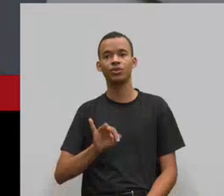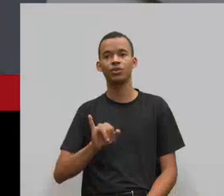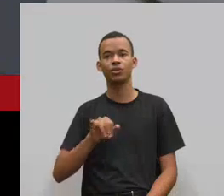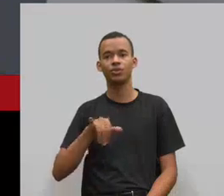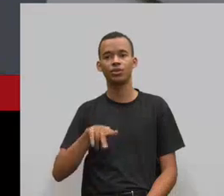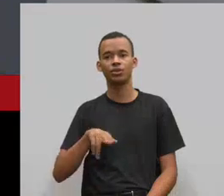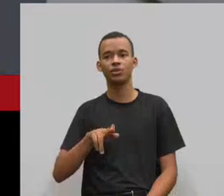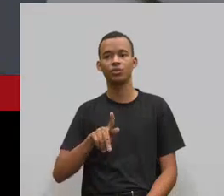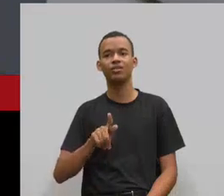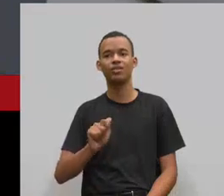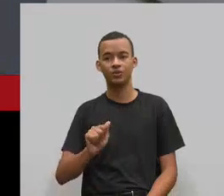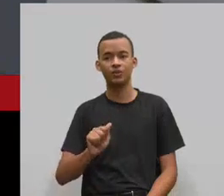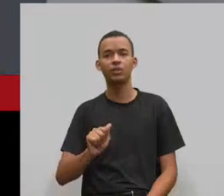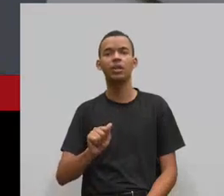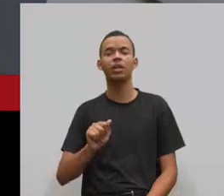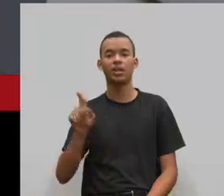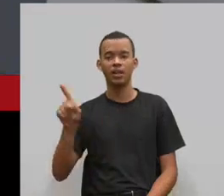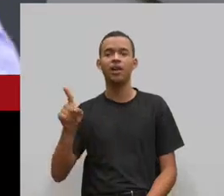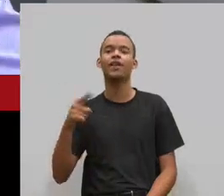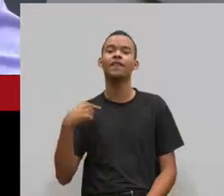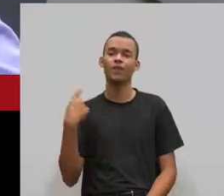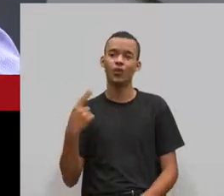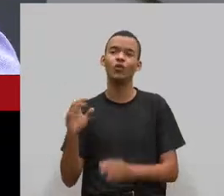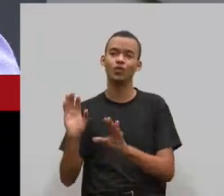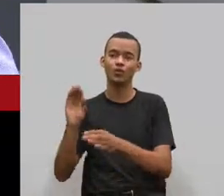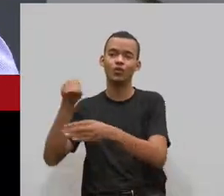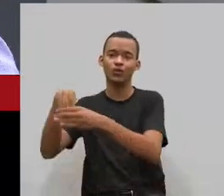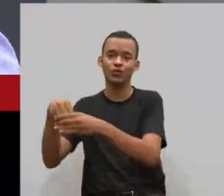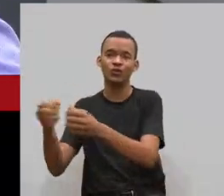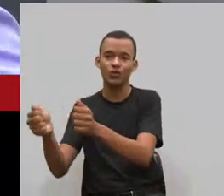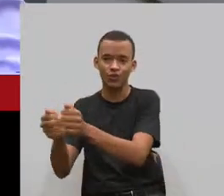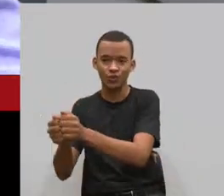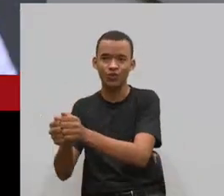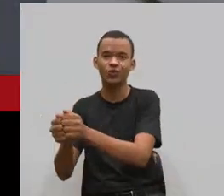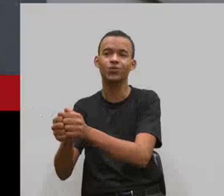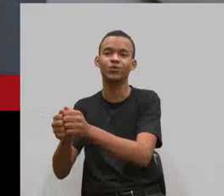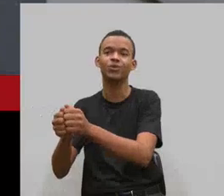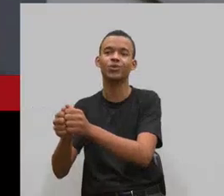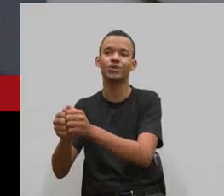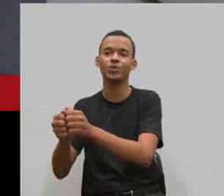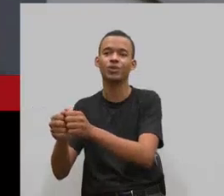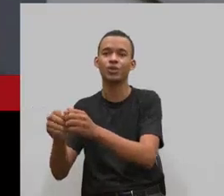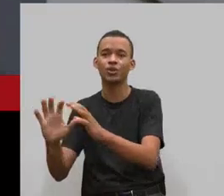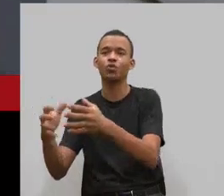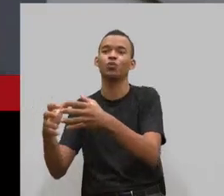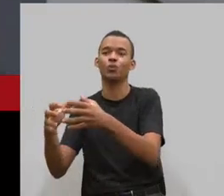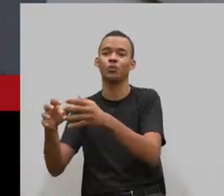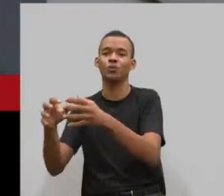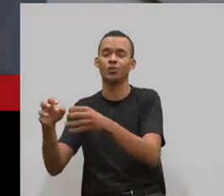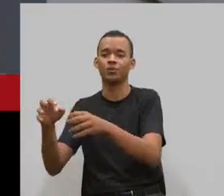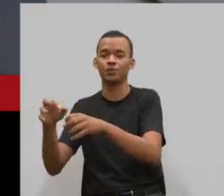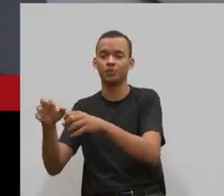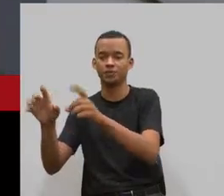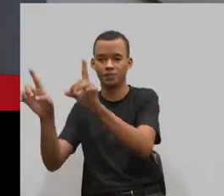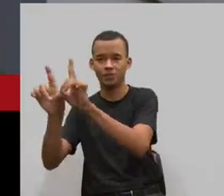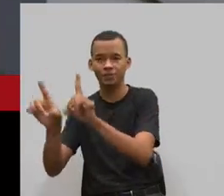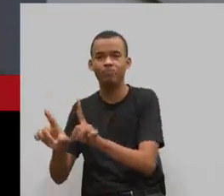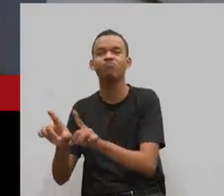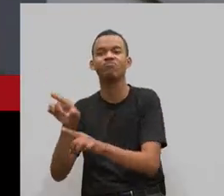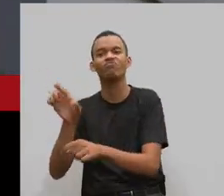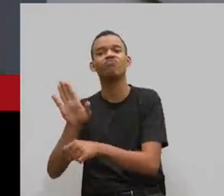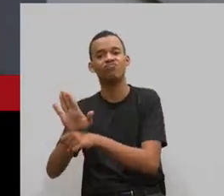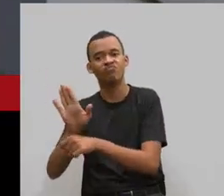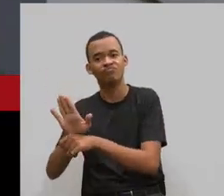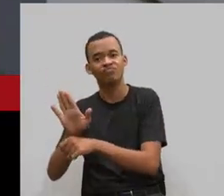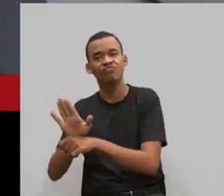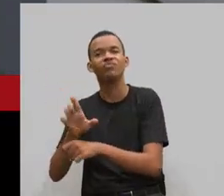presente aqui hoje podendo participar dessa comissão eu não ia falar nada não mas eu falei vou aproveitar né estamos aqui o pisolo pro lado de fora ali o